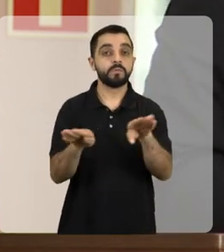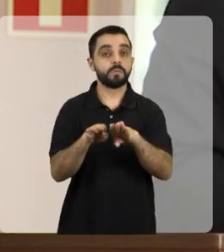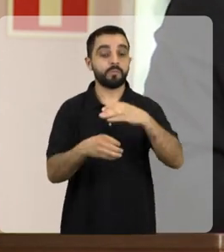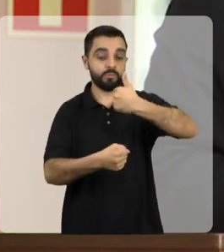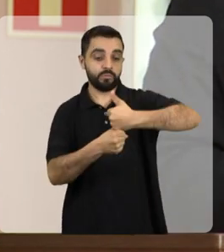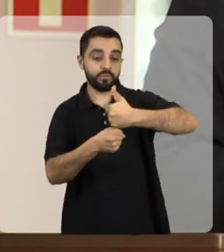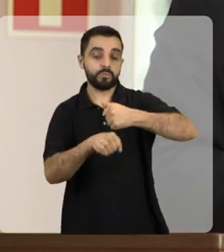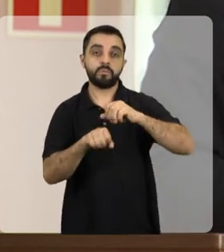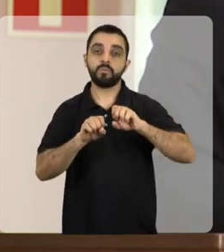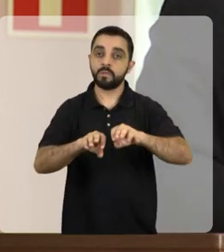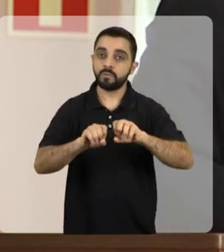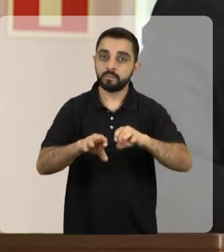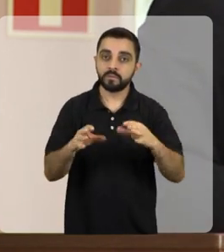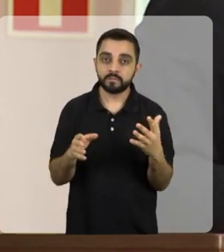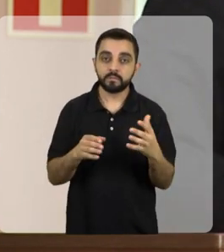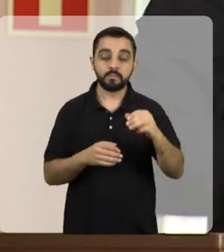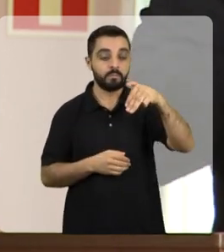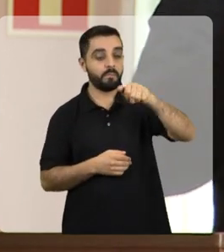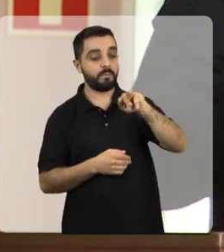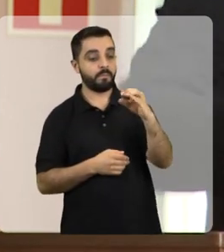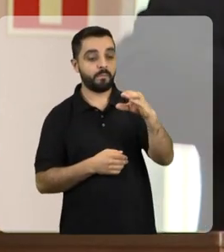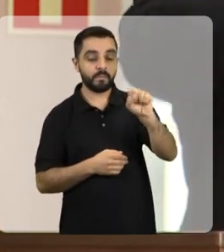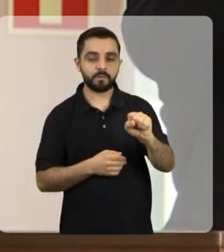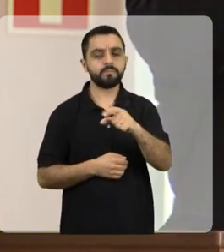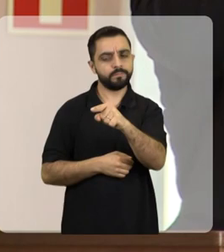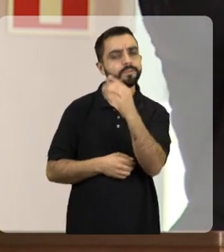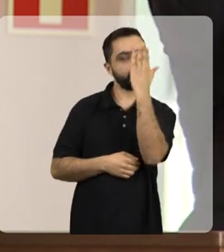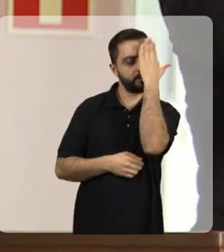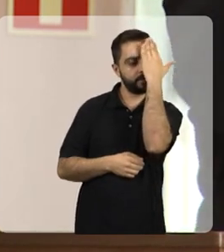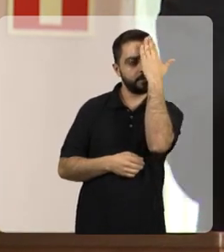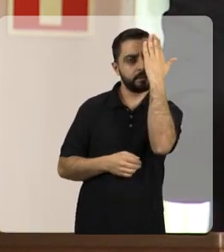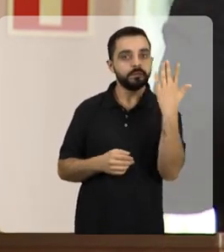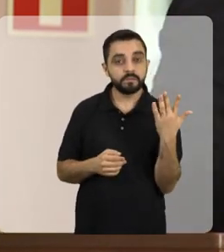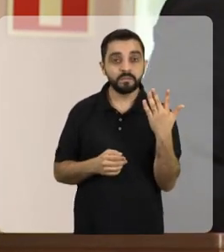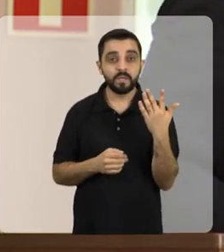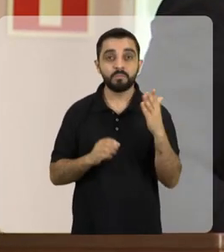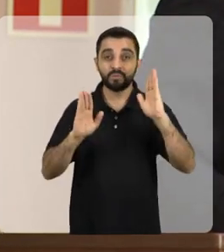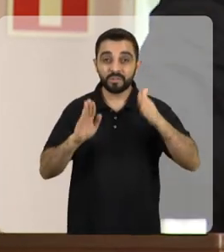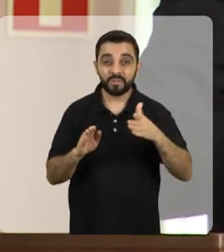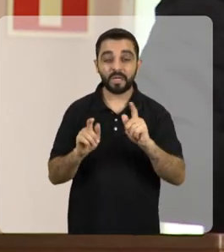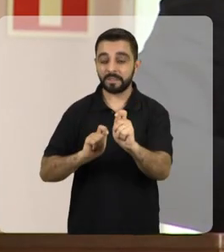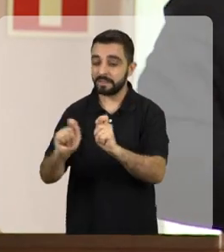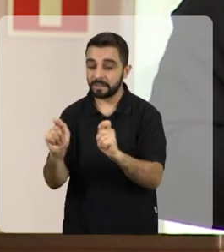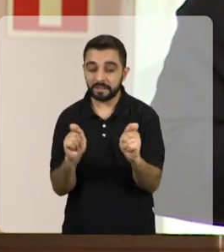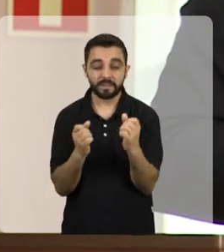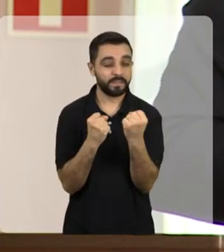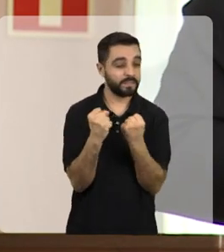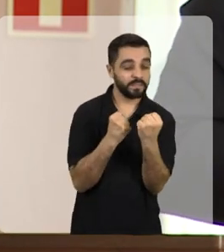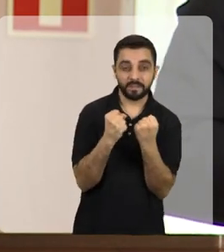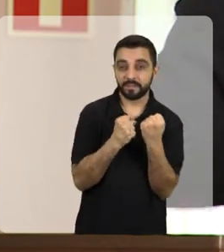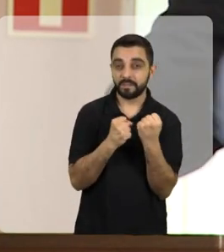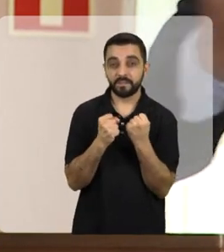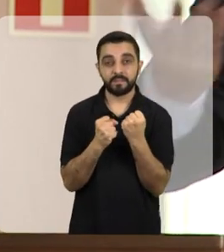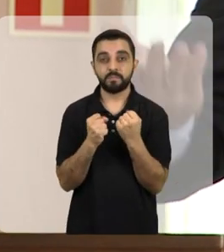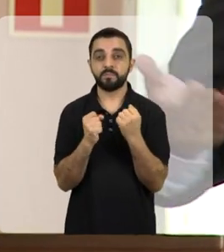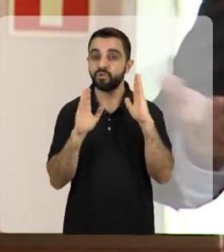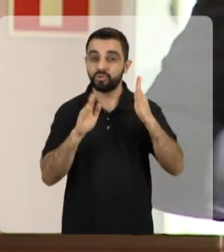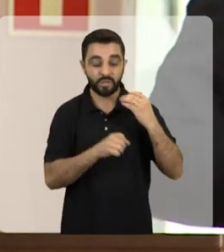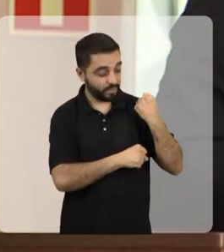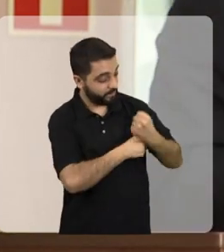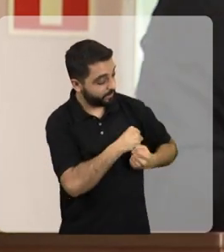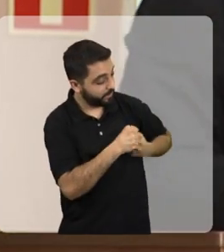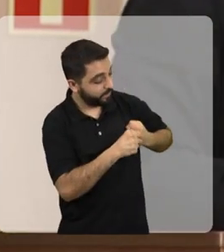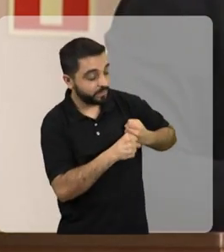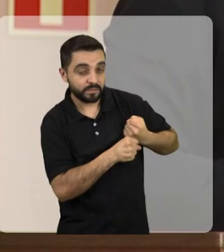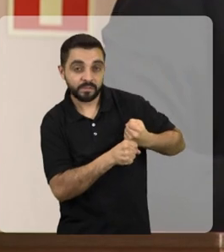setor de educação, professor Marcos Ferraz, que sabem os pesados ajustes que já fomos obrigados a fazer desde que sou reitor,